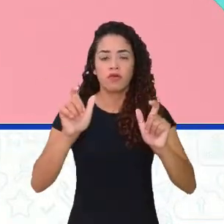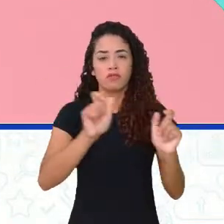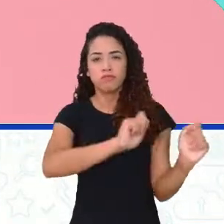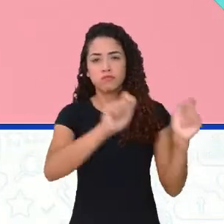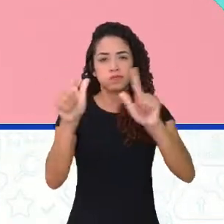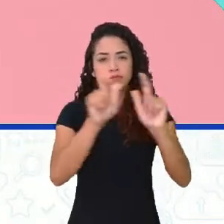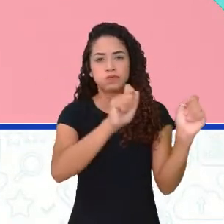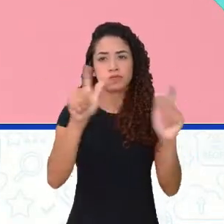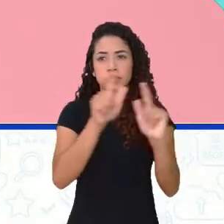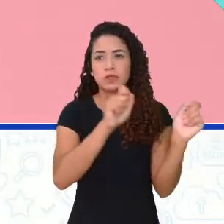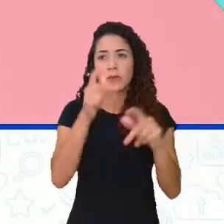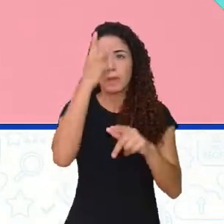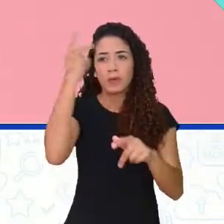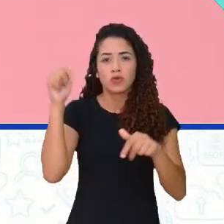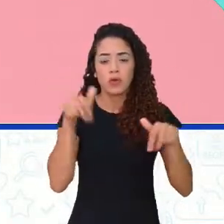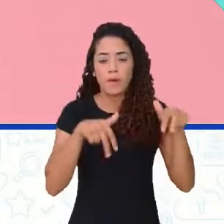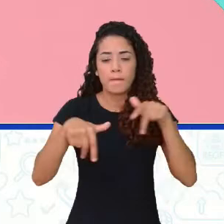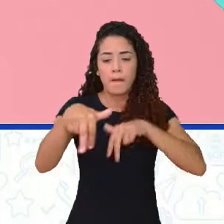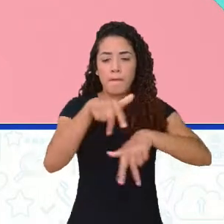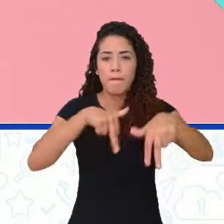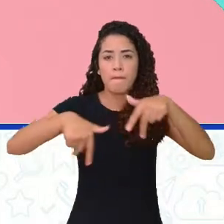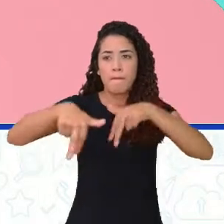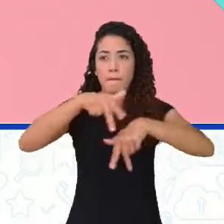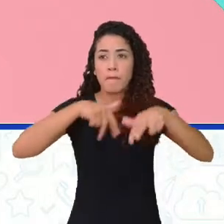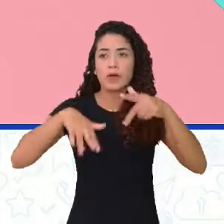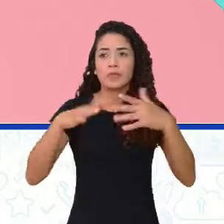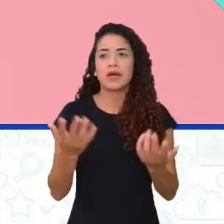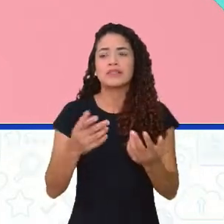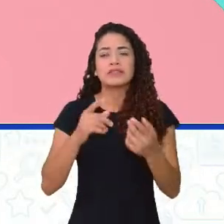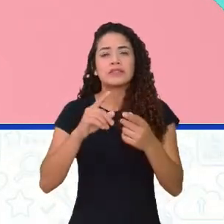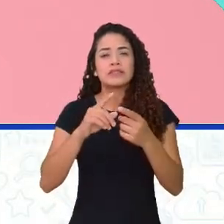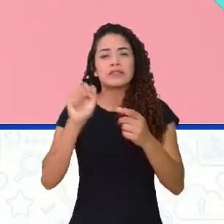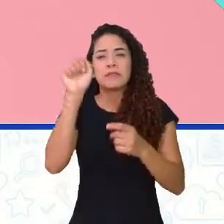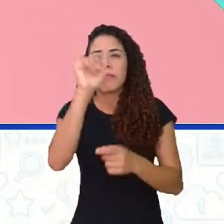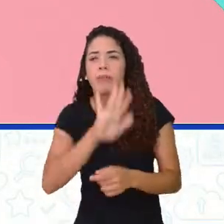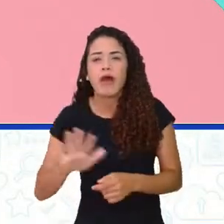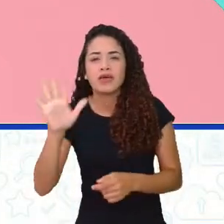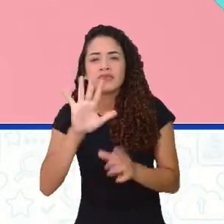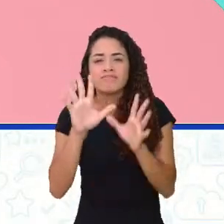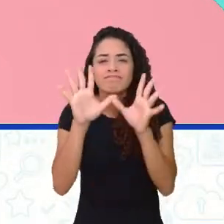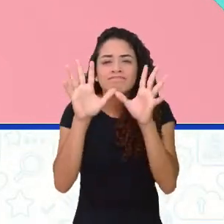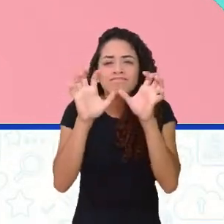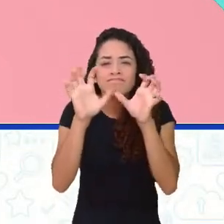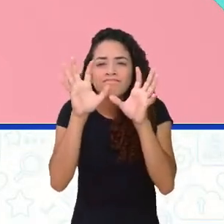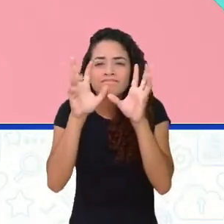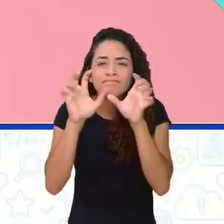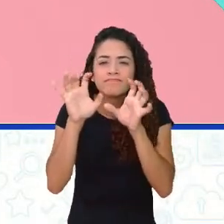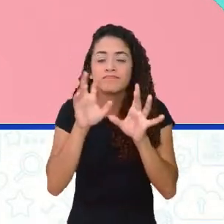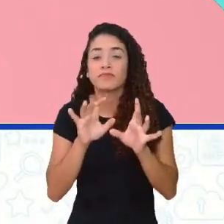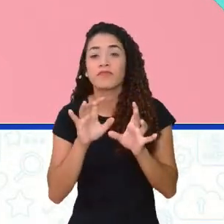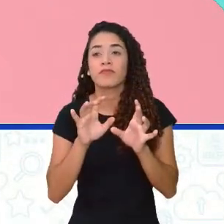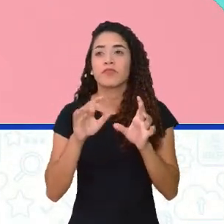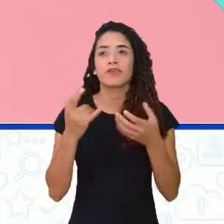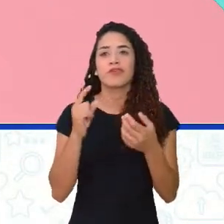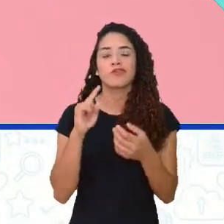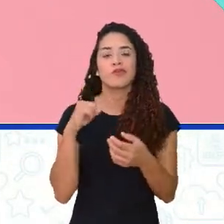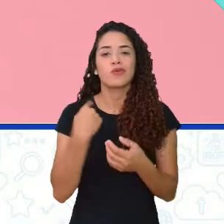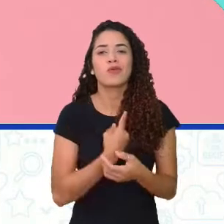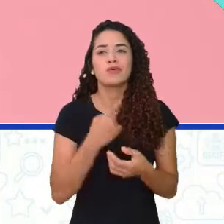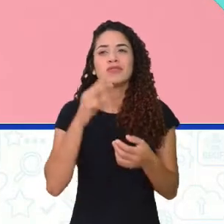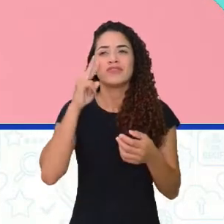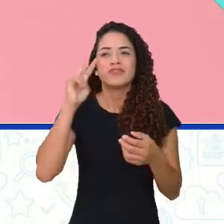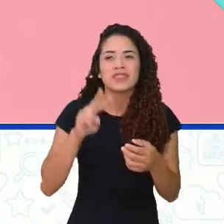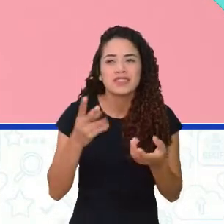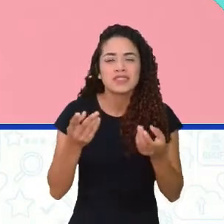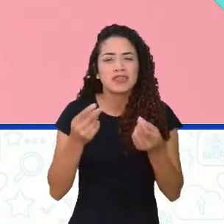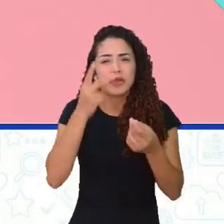aí algumas pessoas, só que a imagem está uma imagem embaçada, gente. Imagem embaçada é aquela que a gente não consegue distinguir